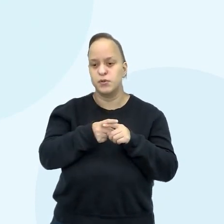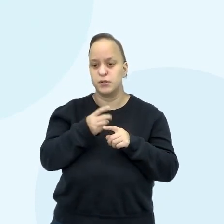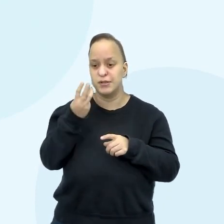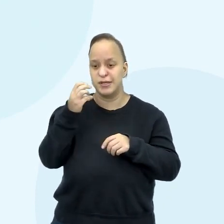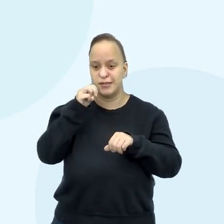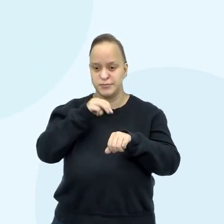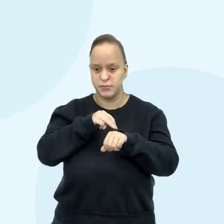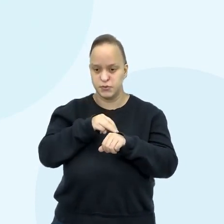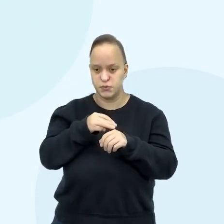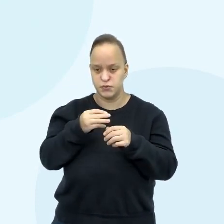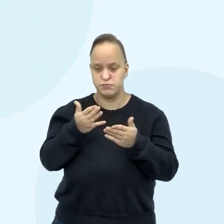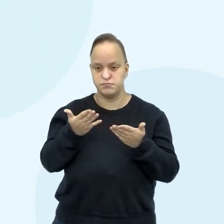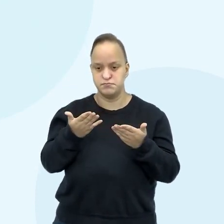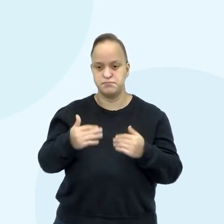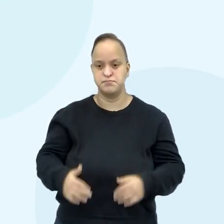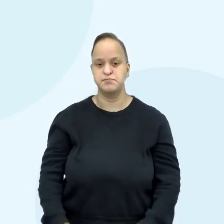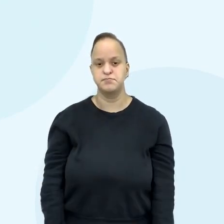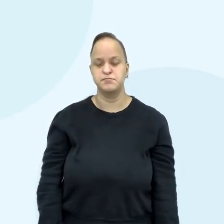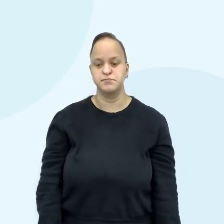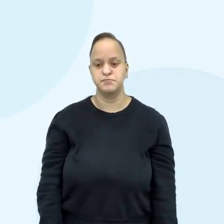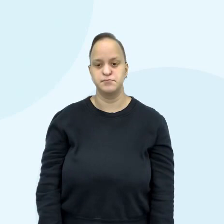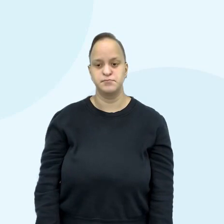3 minutinhos.